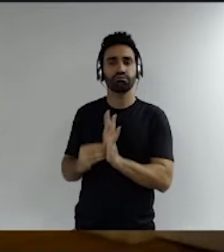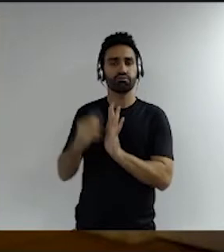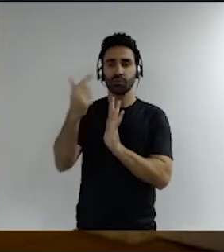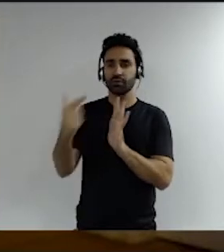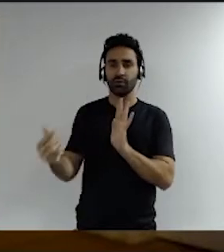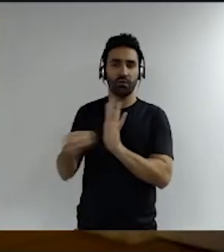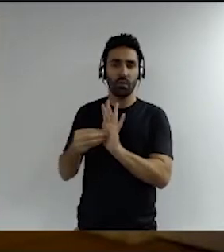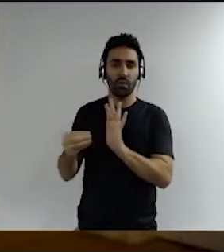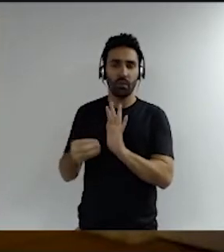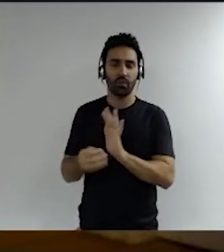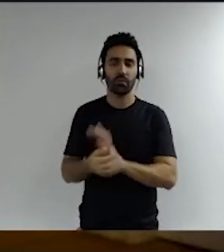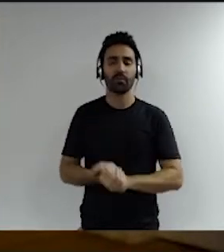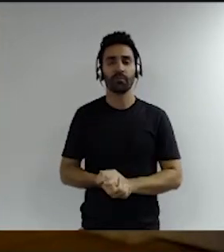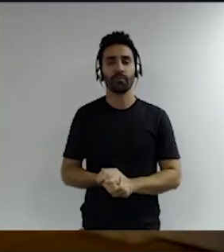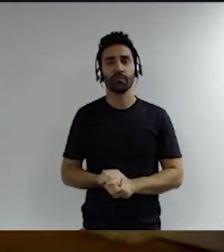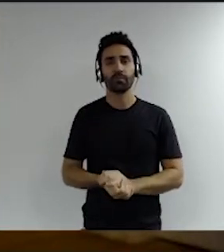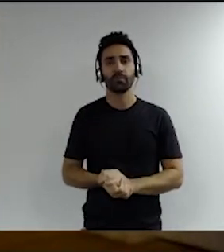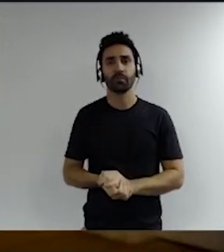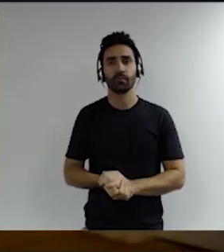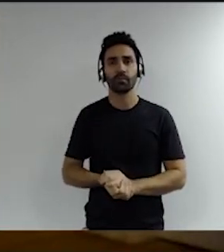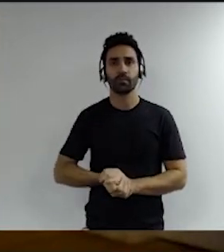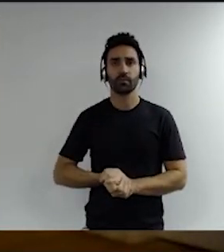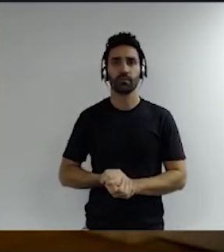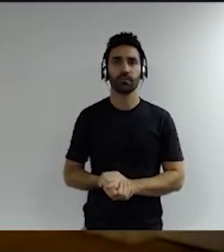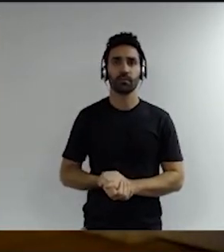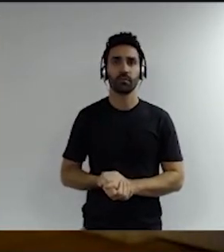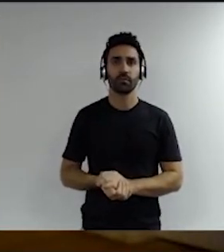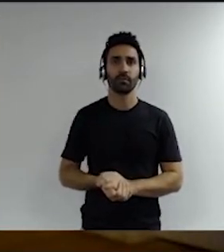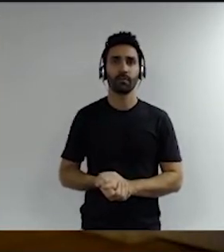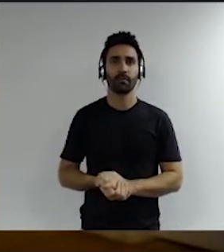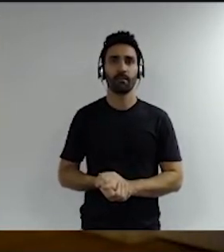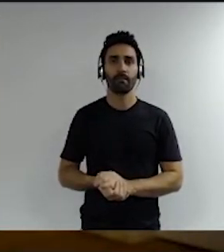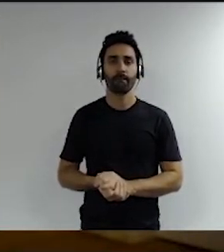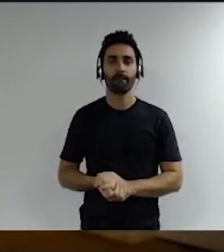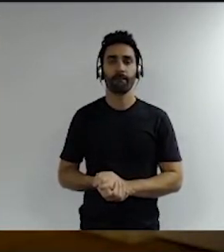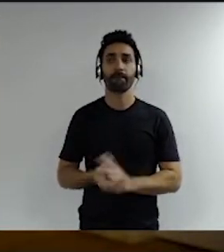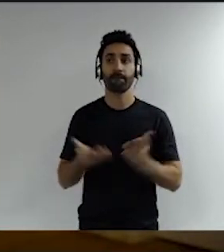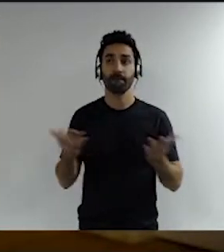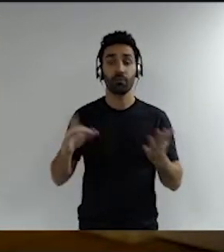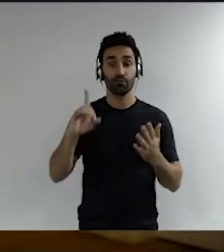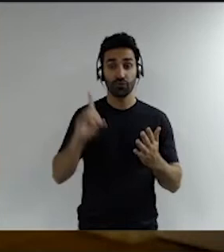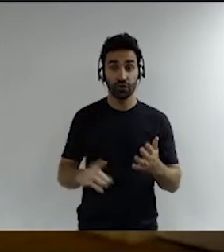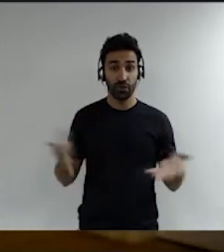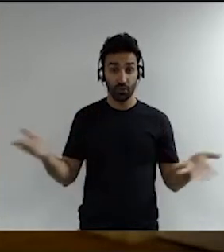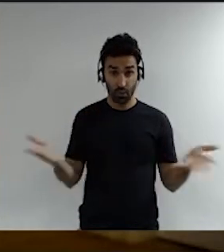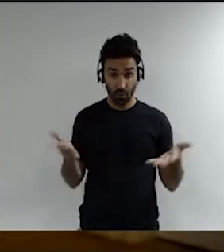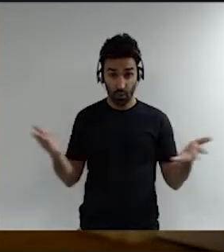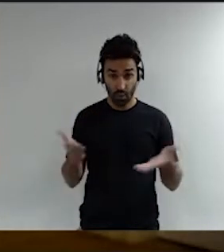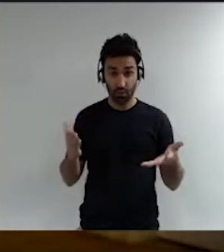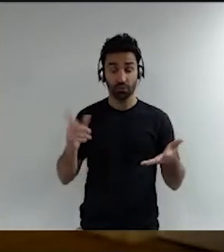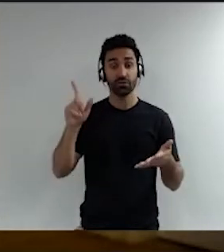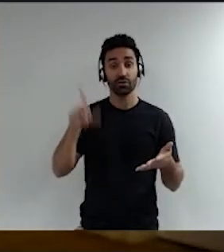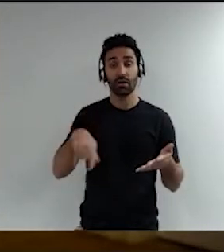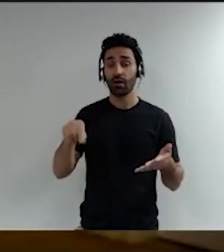Ou seja, o direito passa a ser hoje comandado com muito mais força